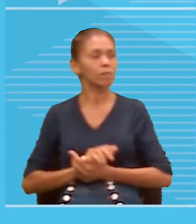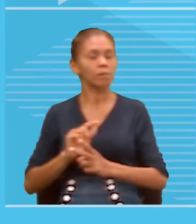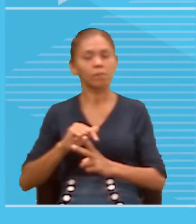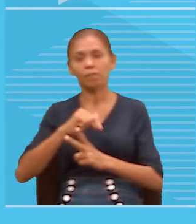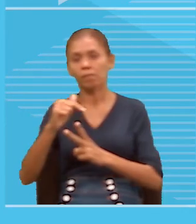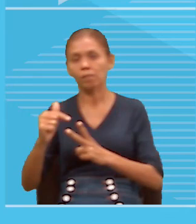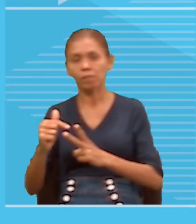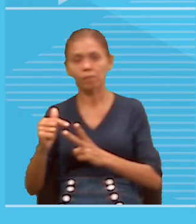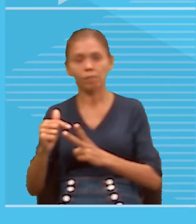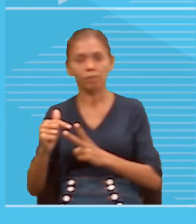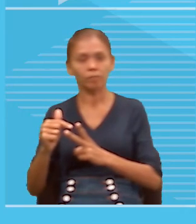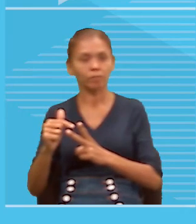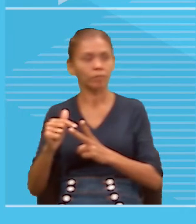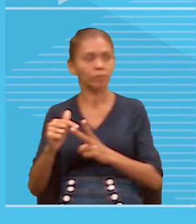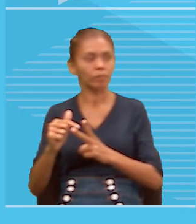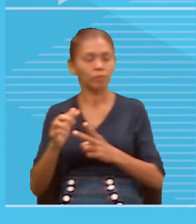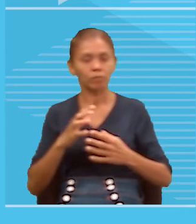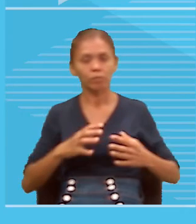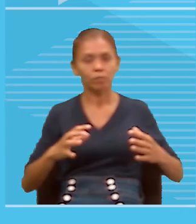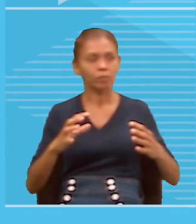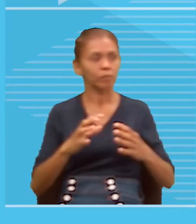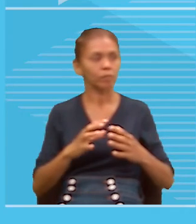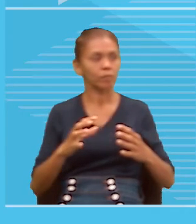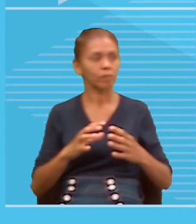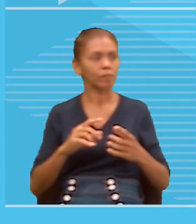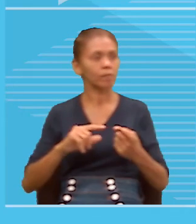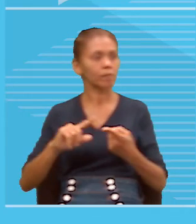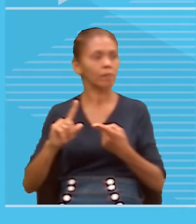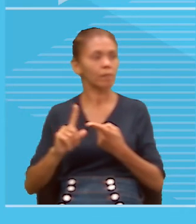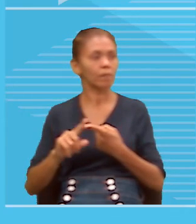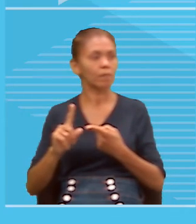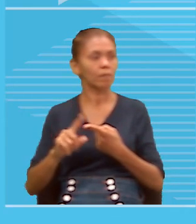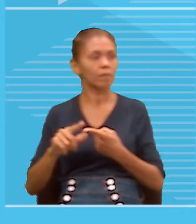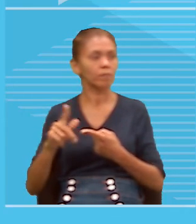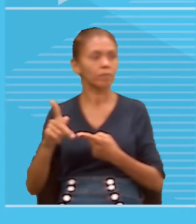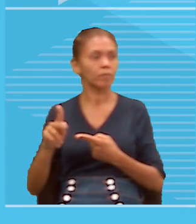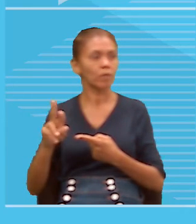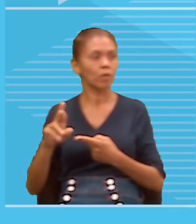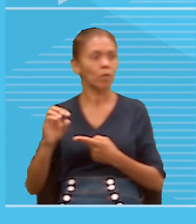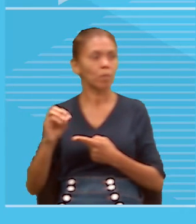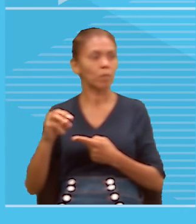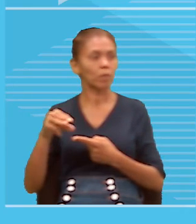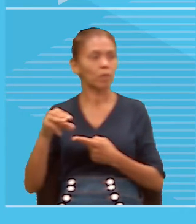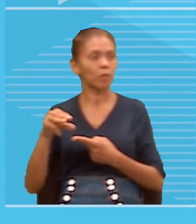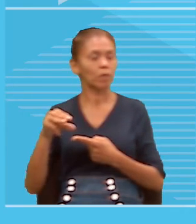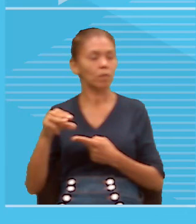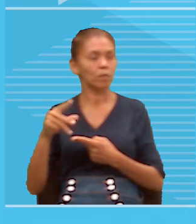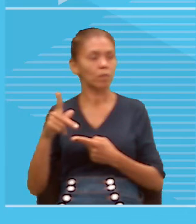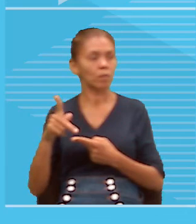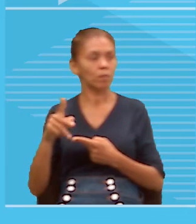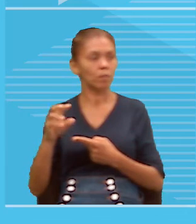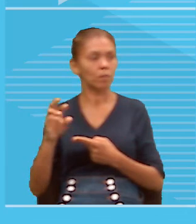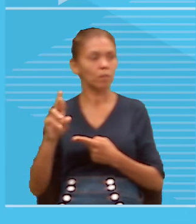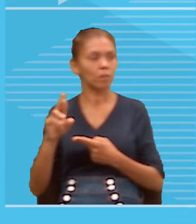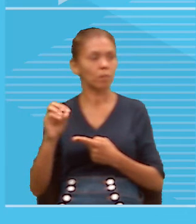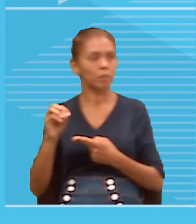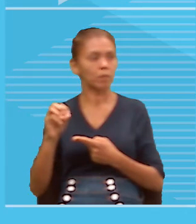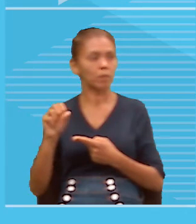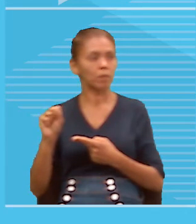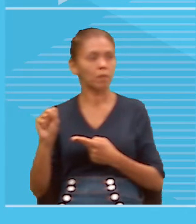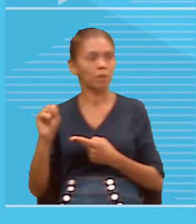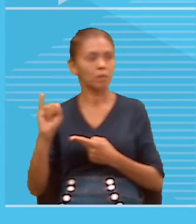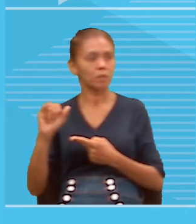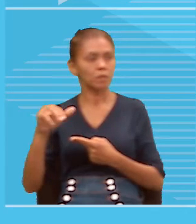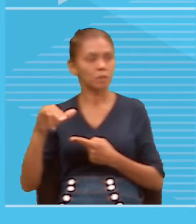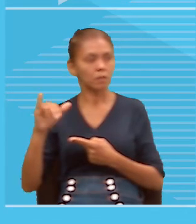a linhagem dos trocinhos e dos antropoides não tem a ver com humano né então ele já tem um